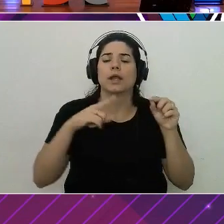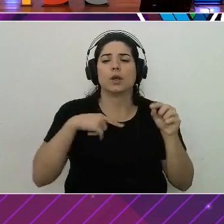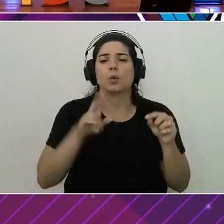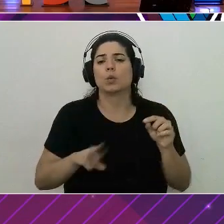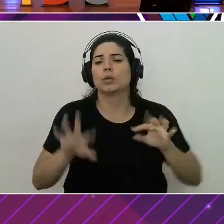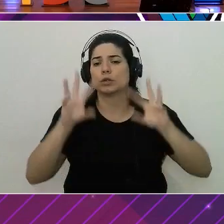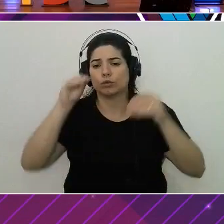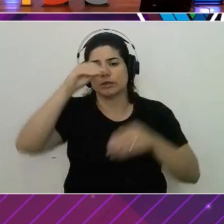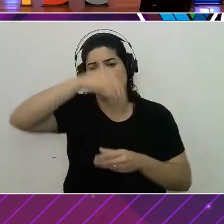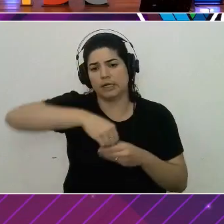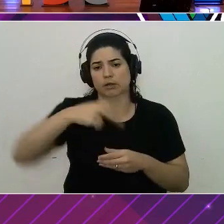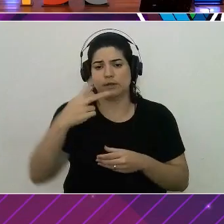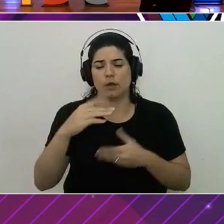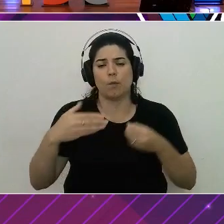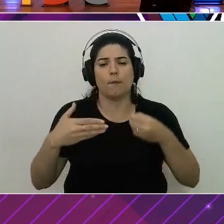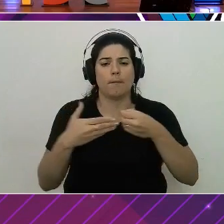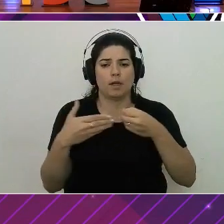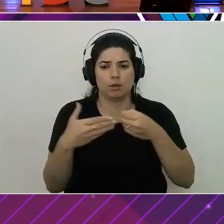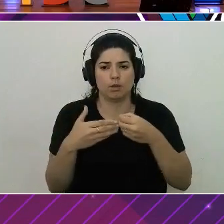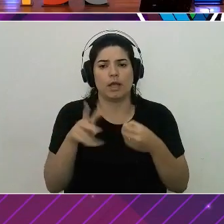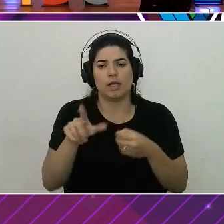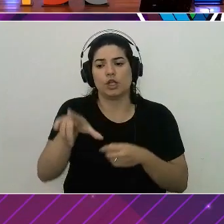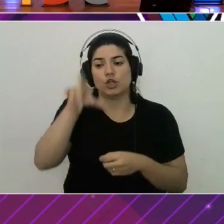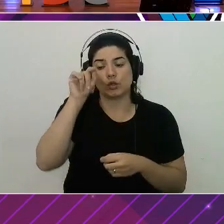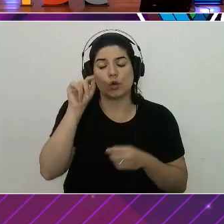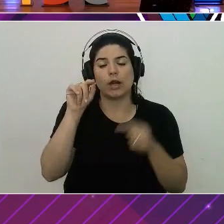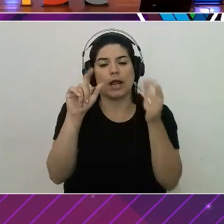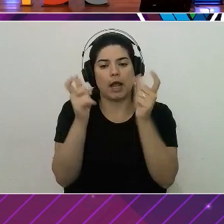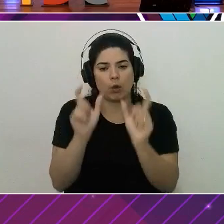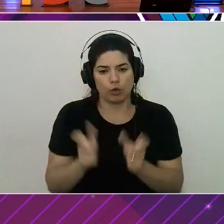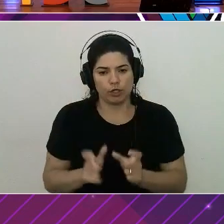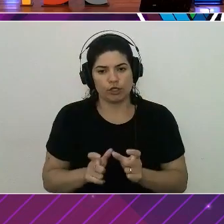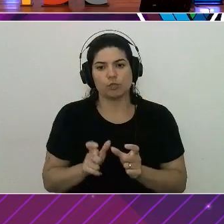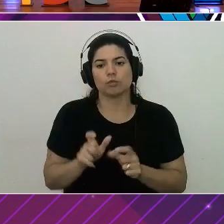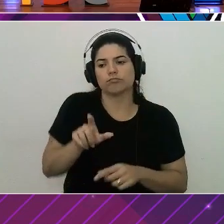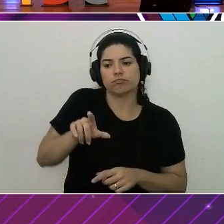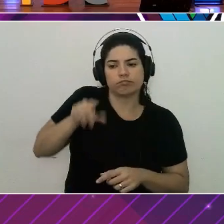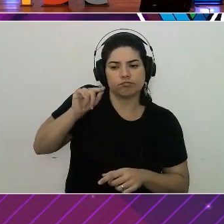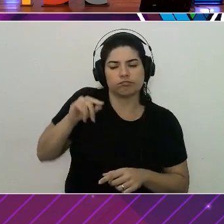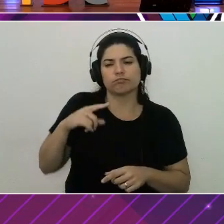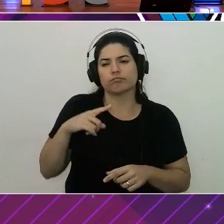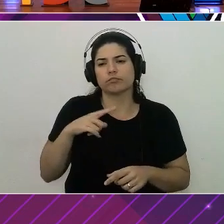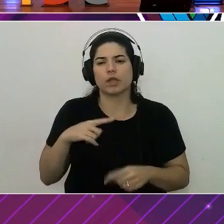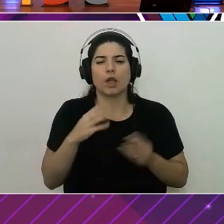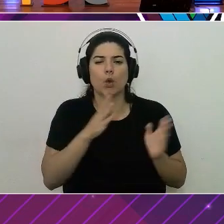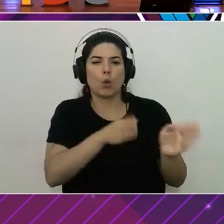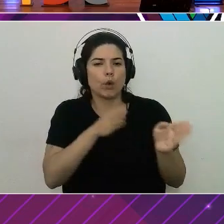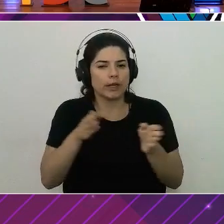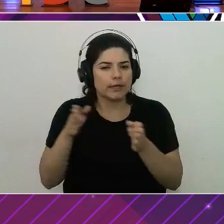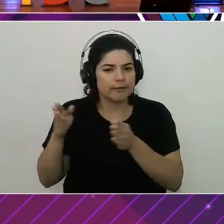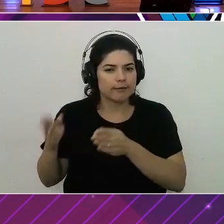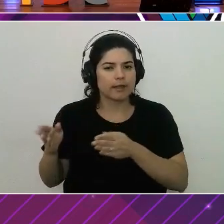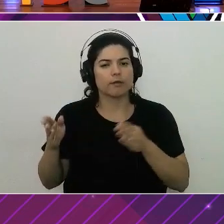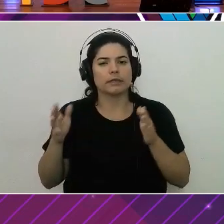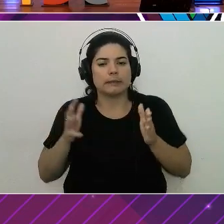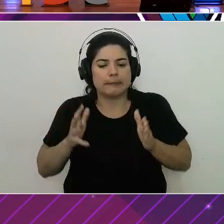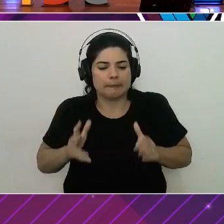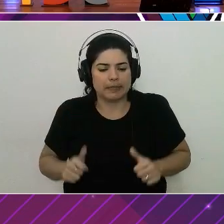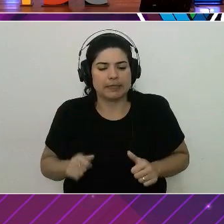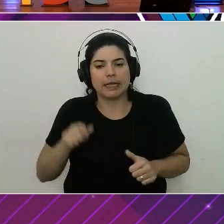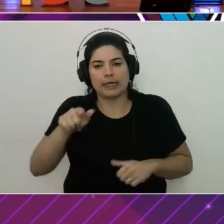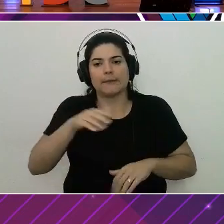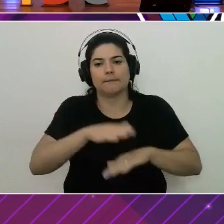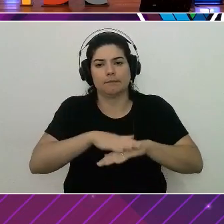A escolha do algoritmo, a limpeza desses dados, a ordenação, a organização desses dados, quem faz é o